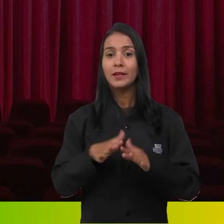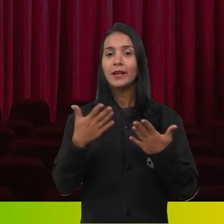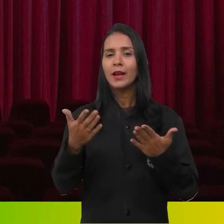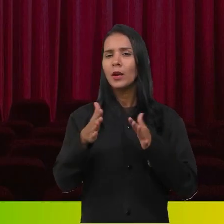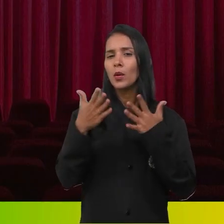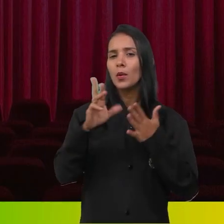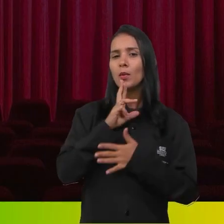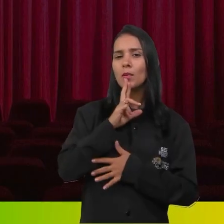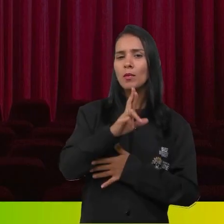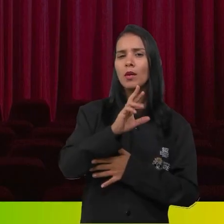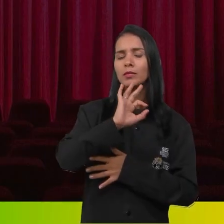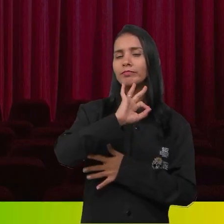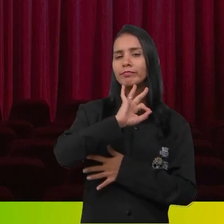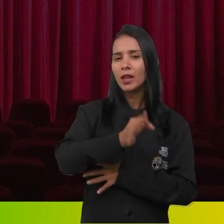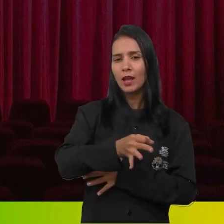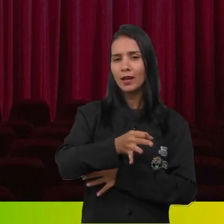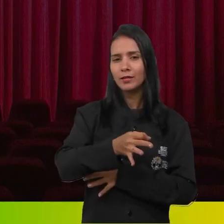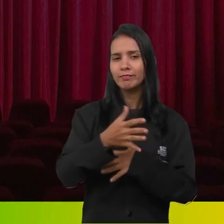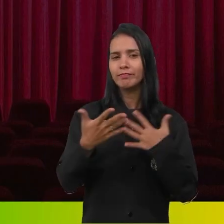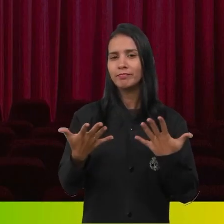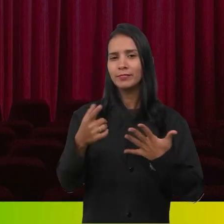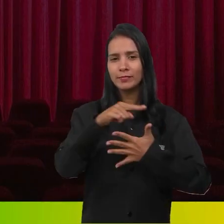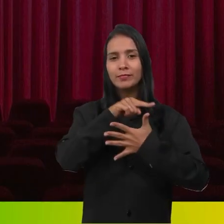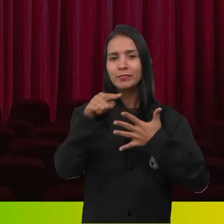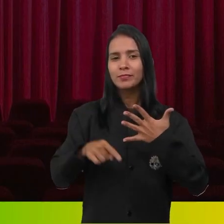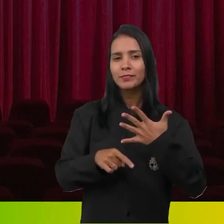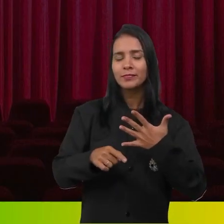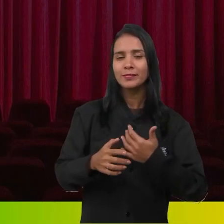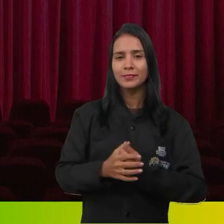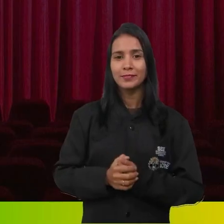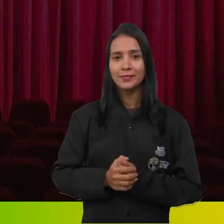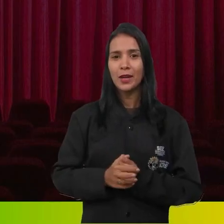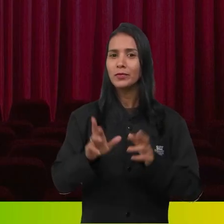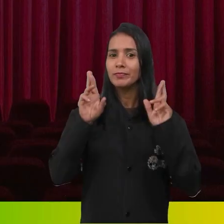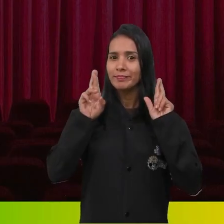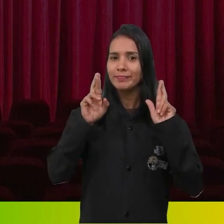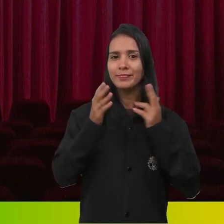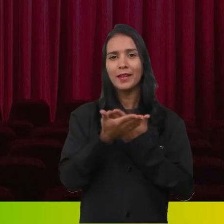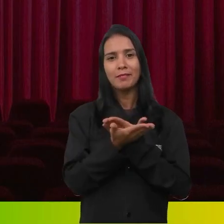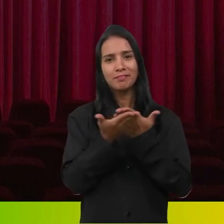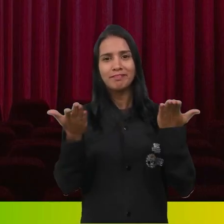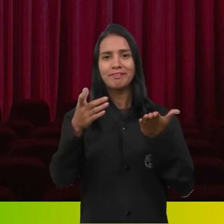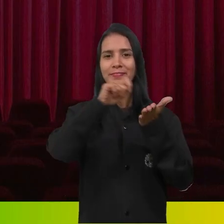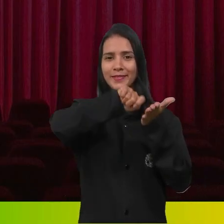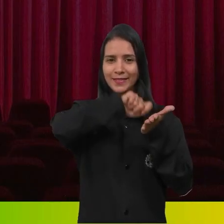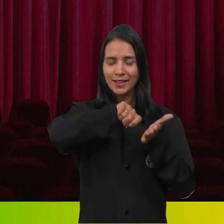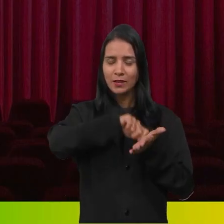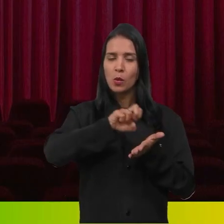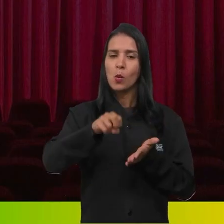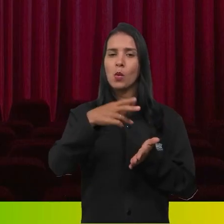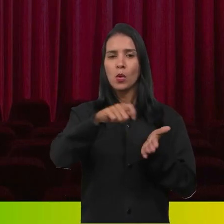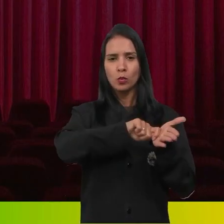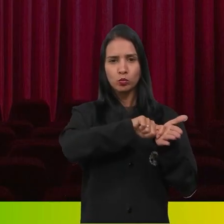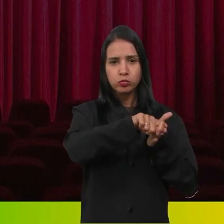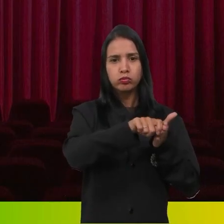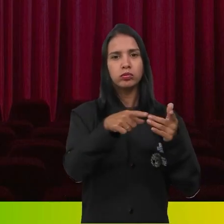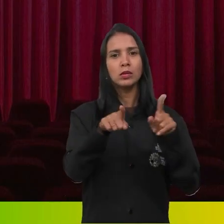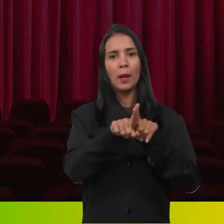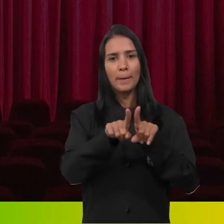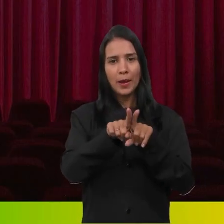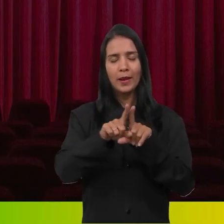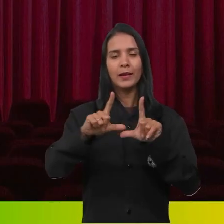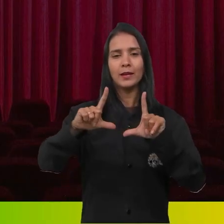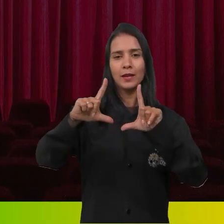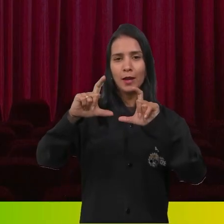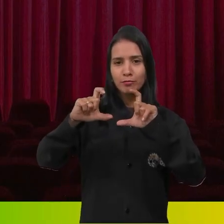como correta para essa pergunta? Espero que você esteja marcando aí no seu caderno ou printando no seu celular e marcando a resposta